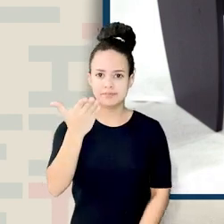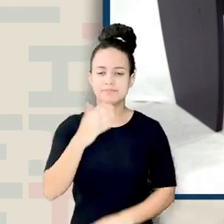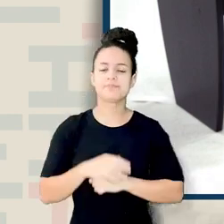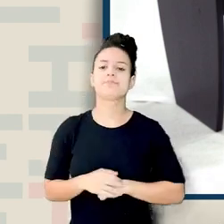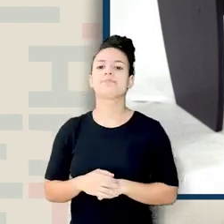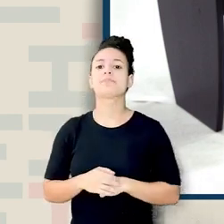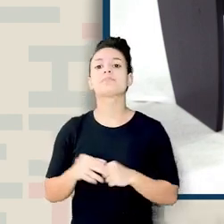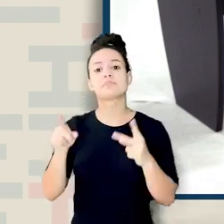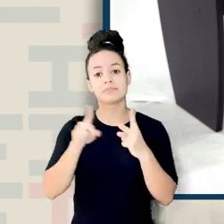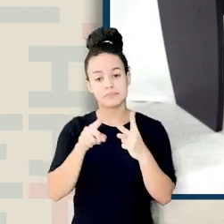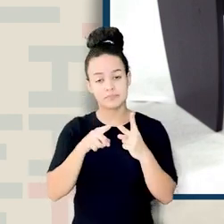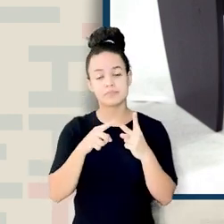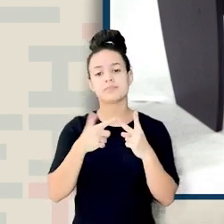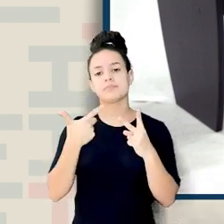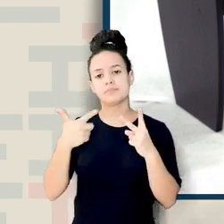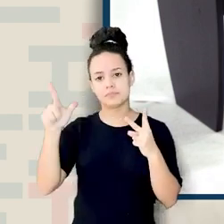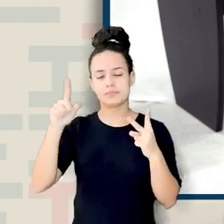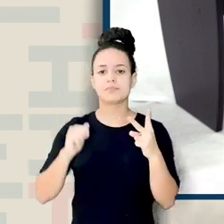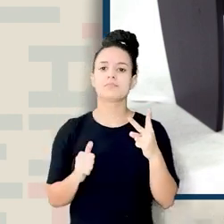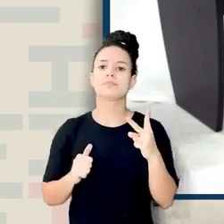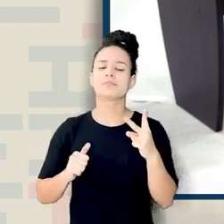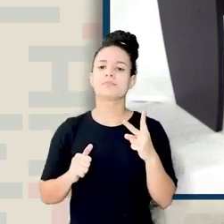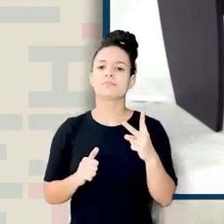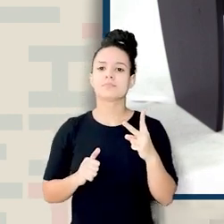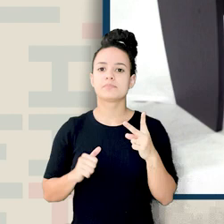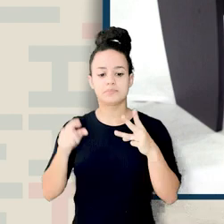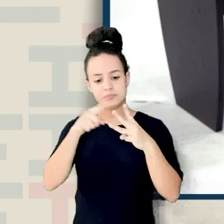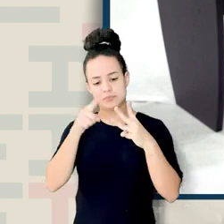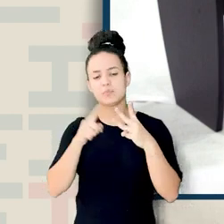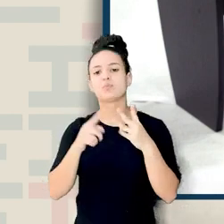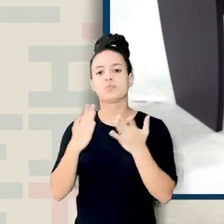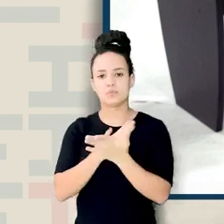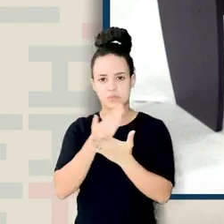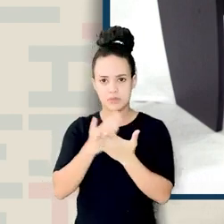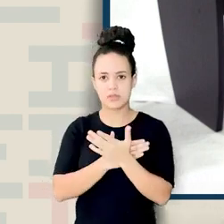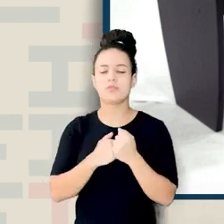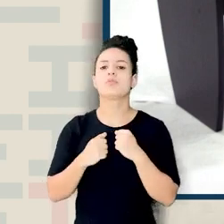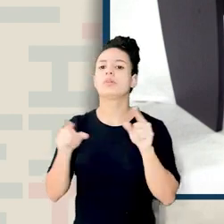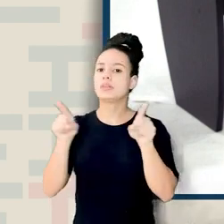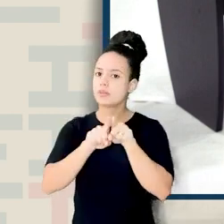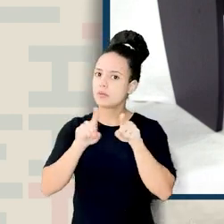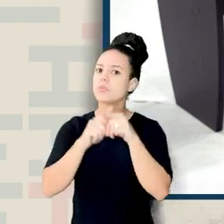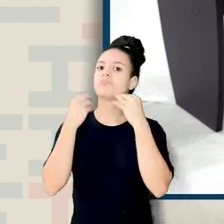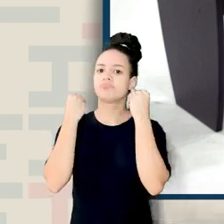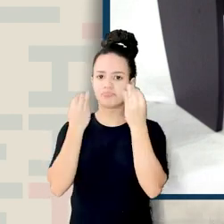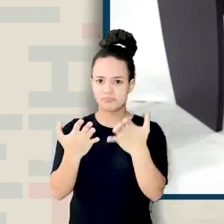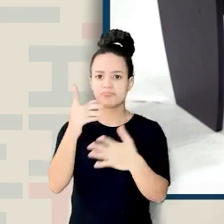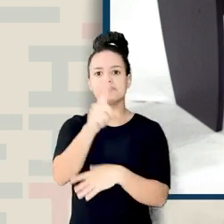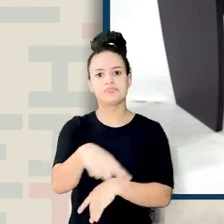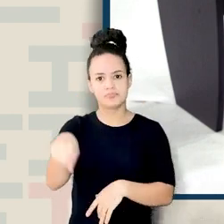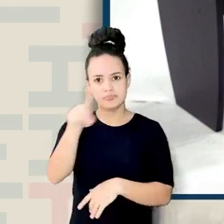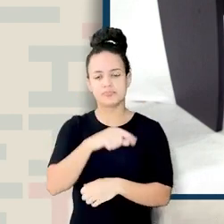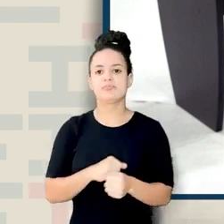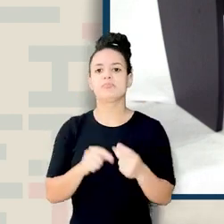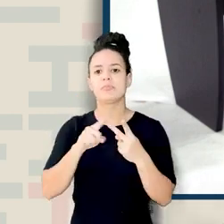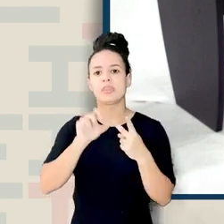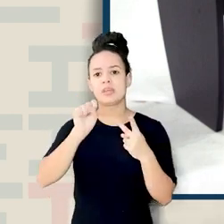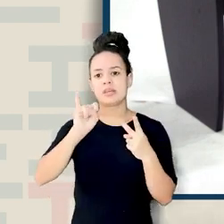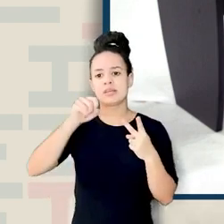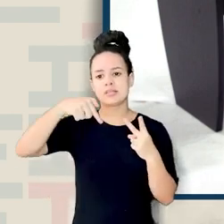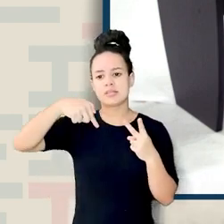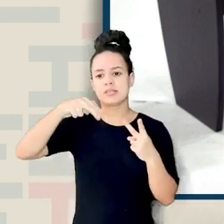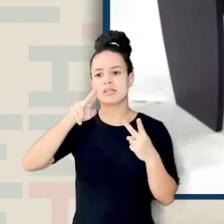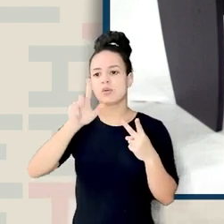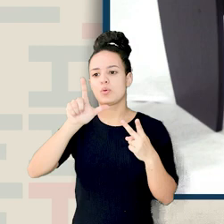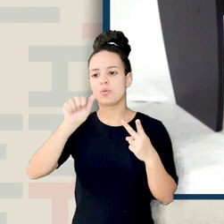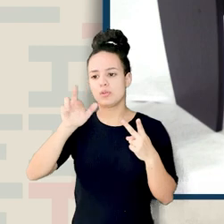Além disso, nós temos mais 2 livros, também disponibilizados, singular e plural, que